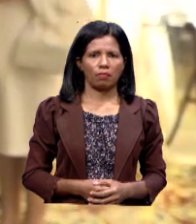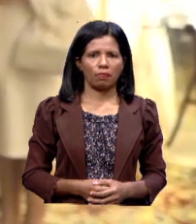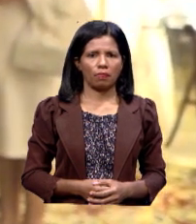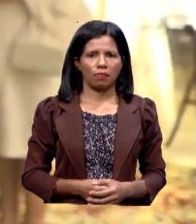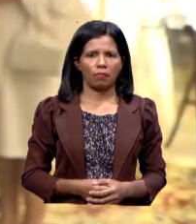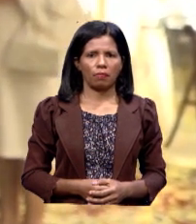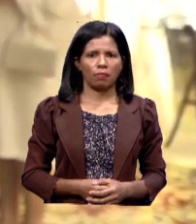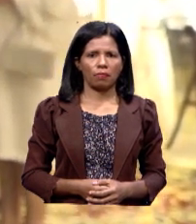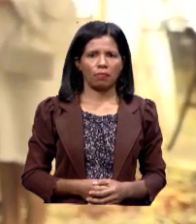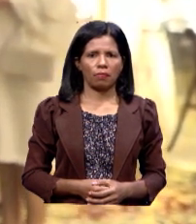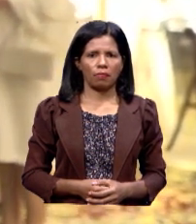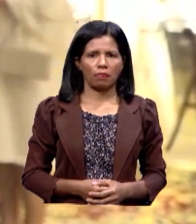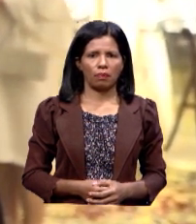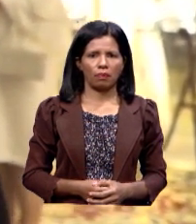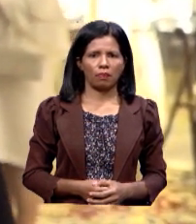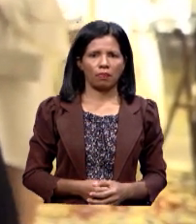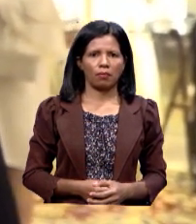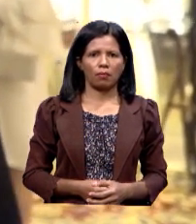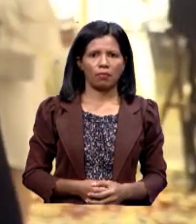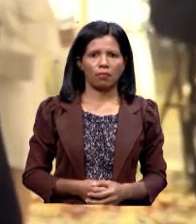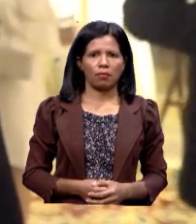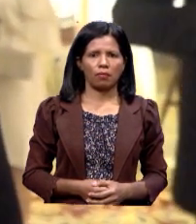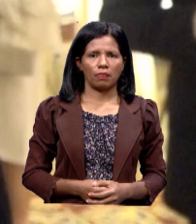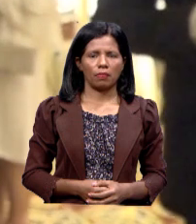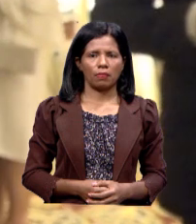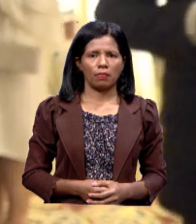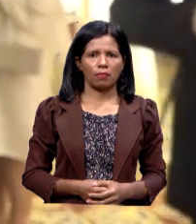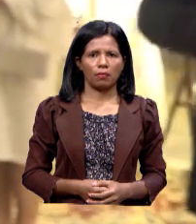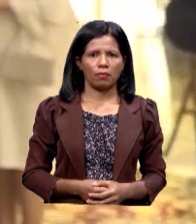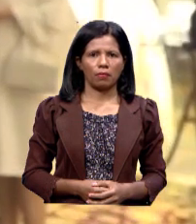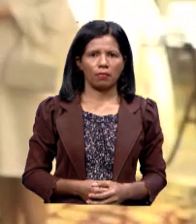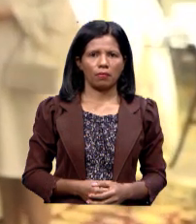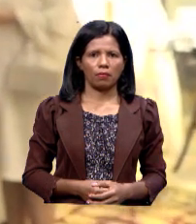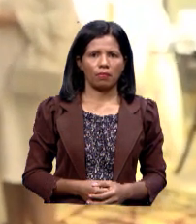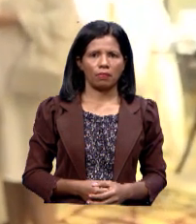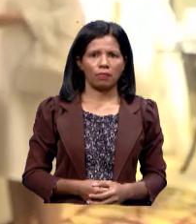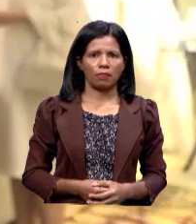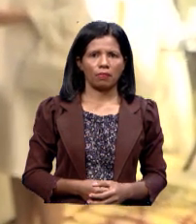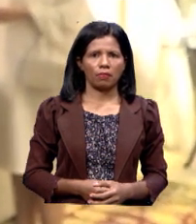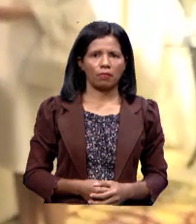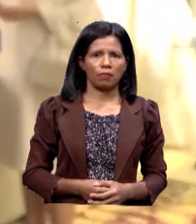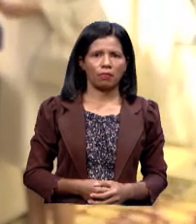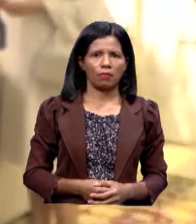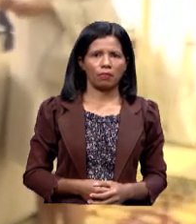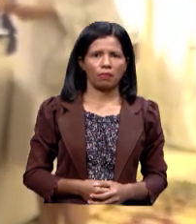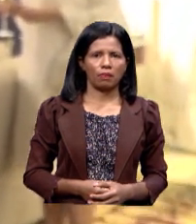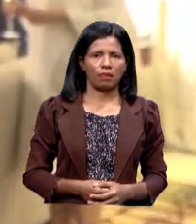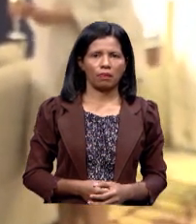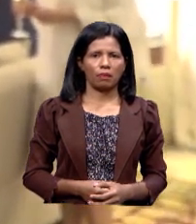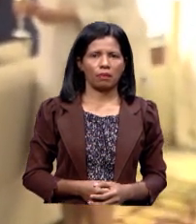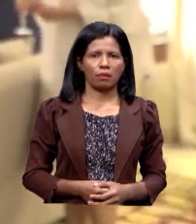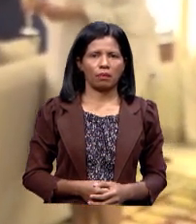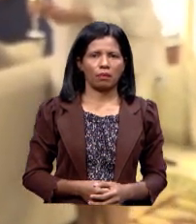e por outro lado, também é verdade que podemos levar mais longe o trabalho